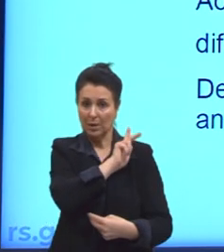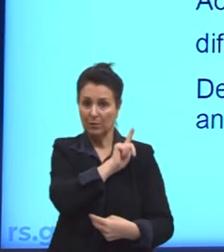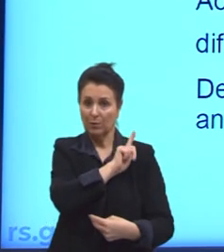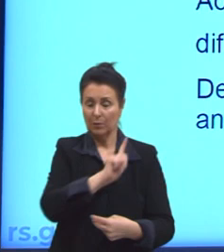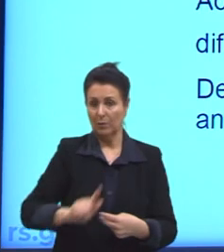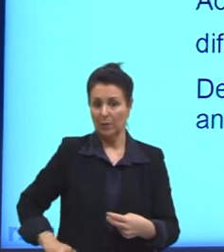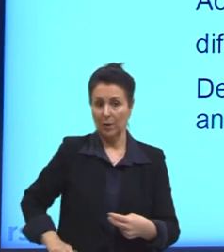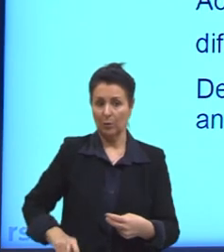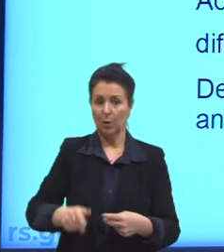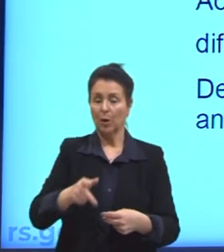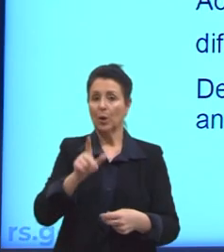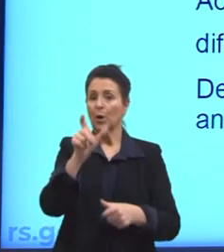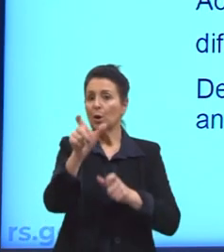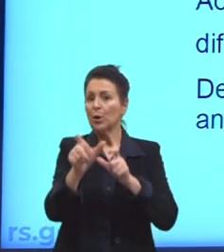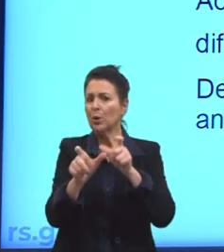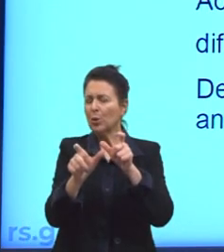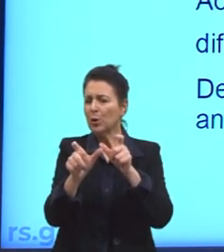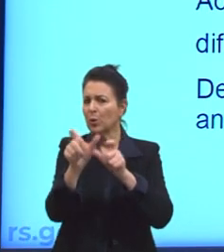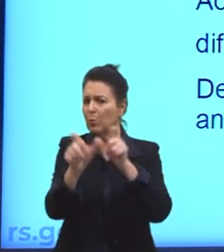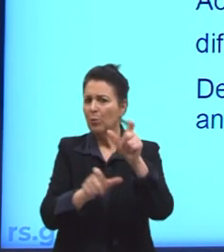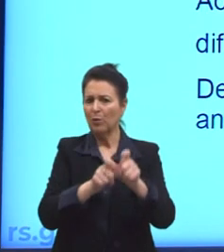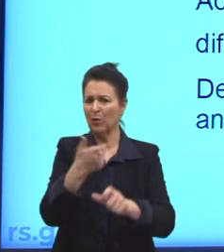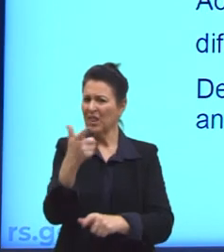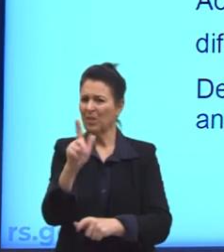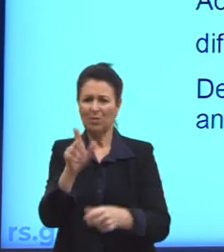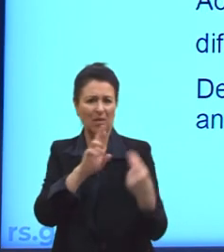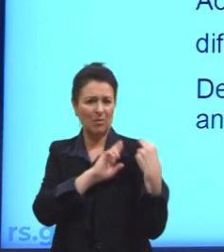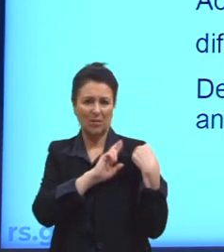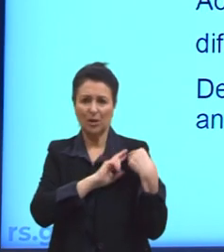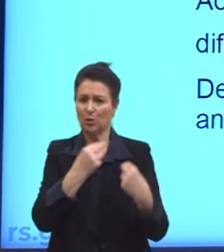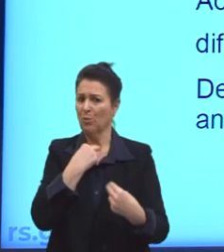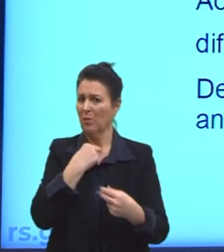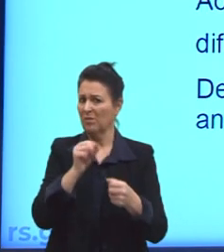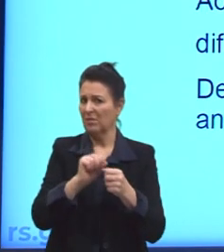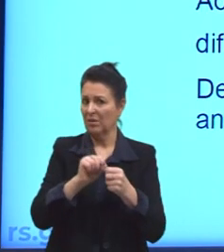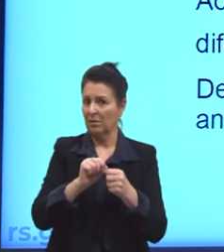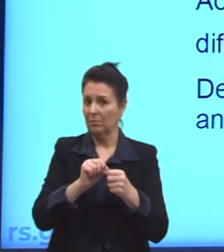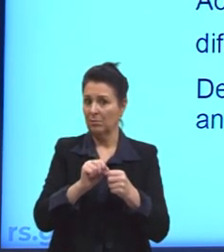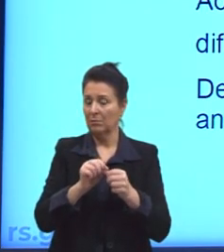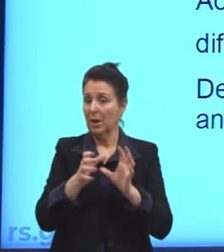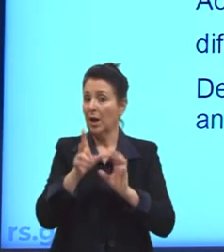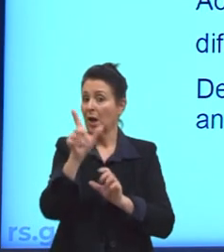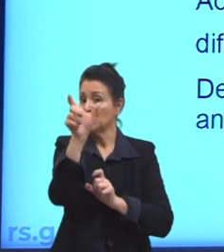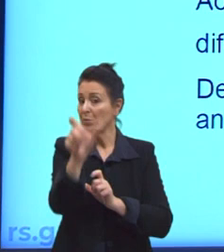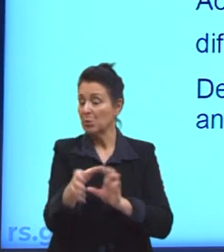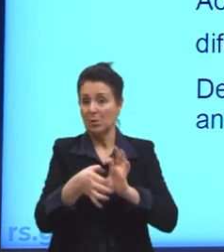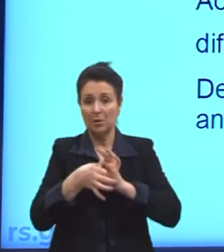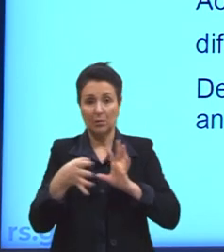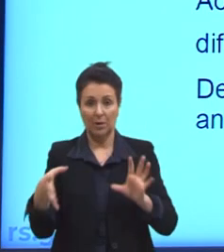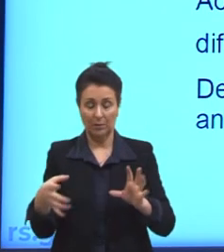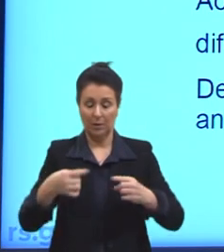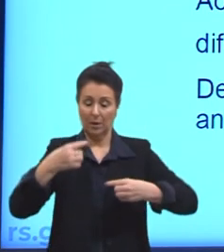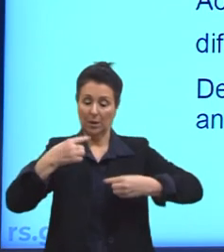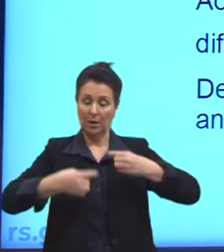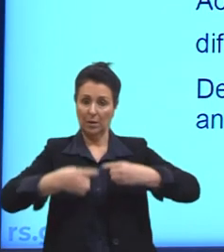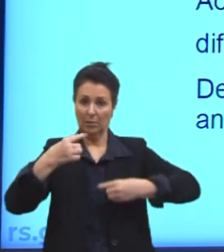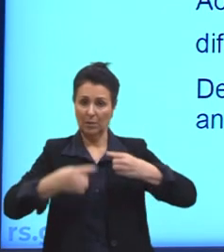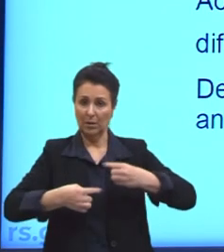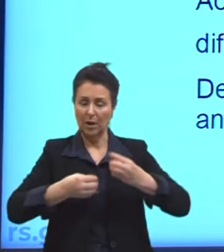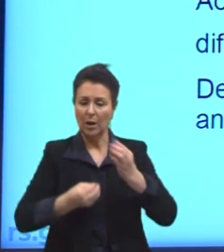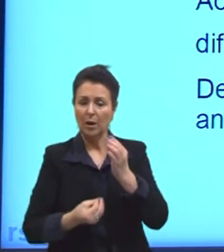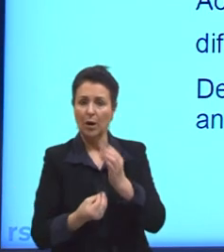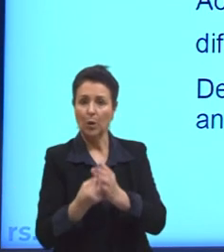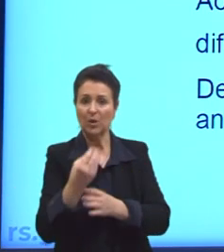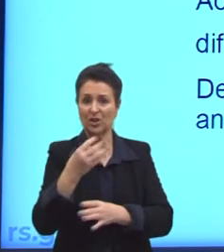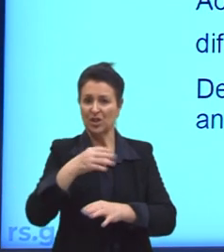irresponsável não o possa o livre arbítrio Santo Agostinho né ao debater A Origem do Mal